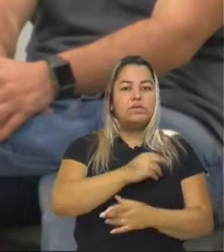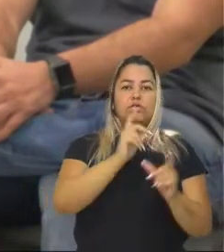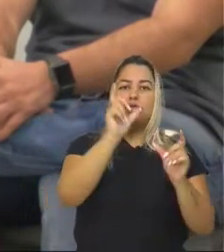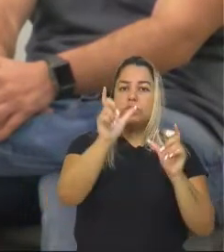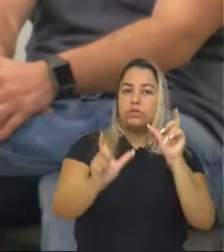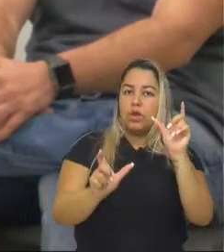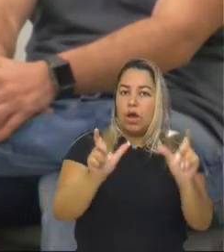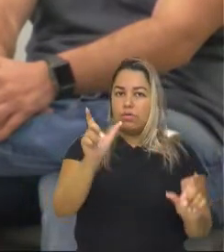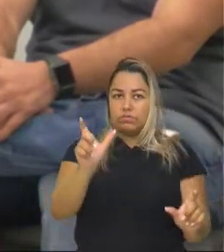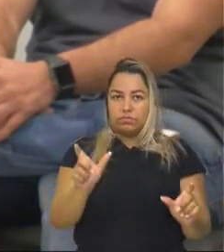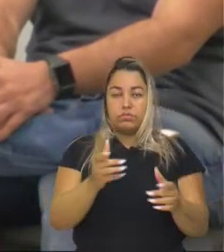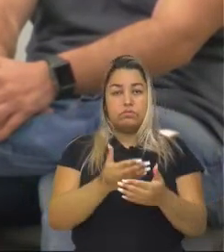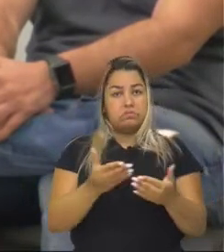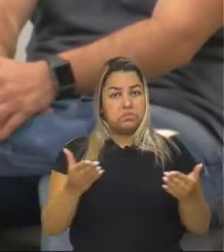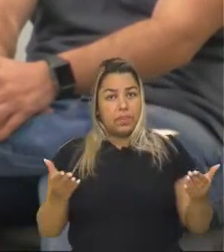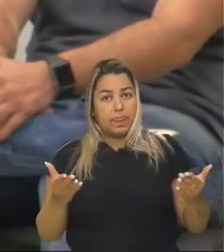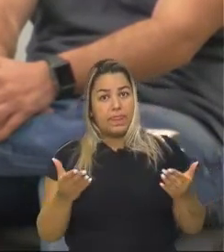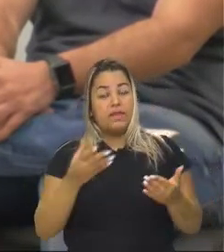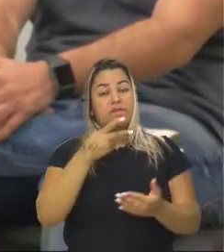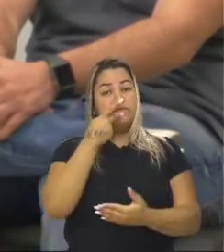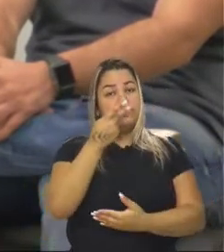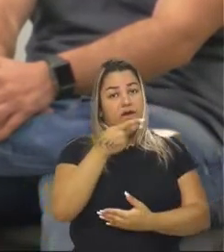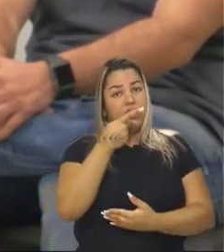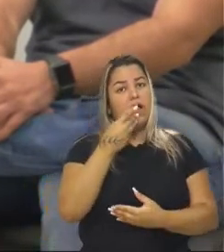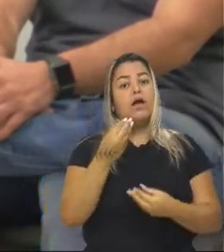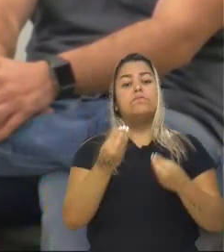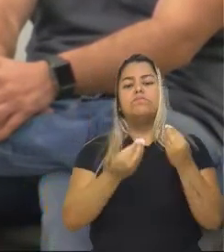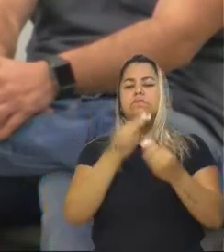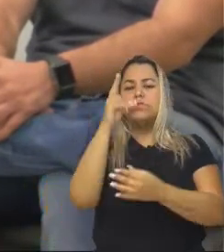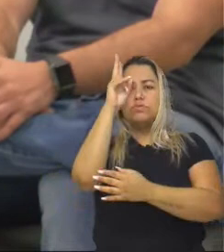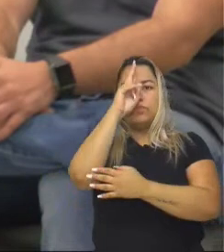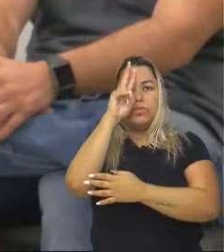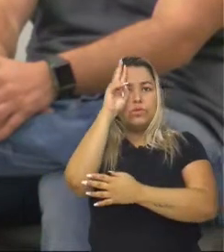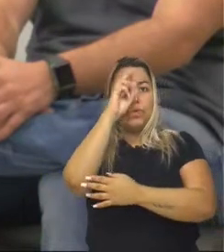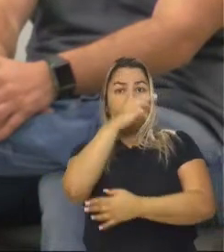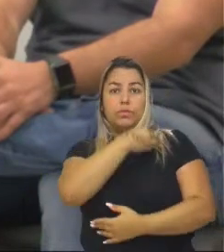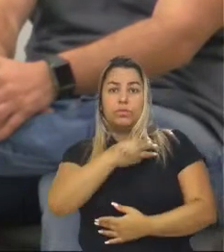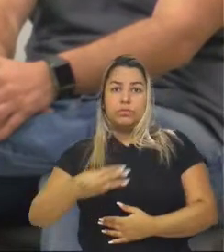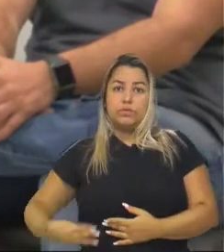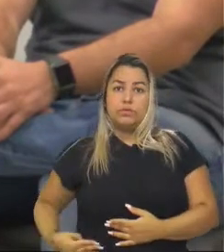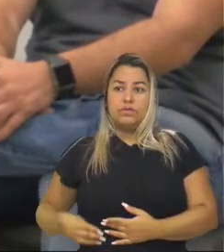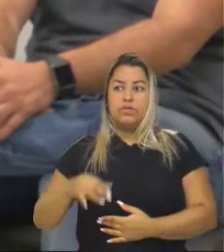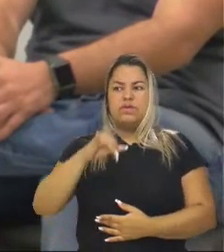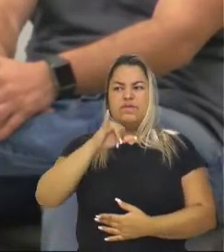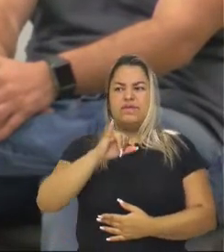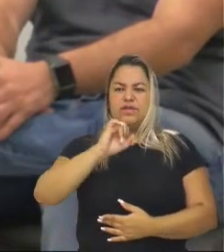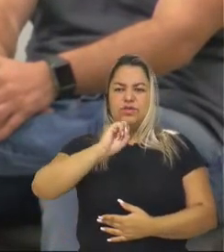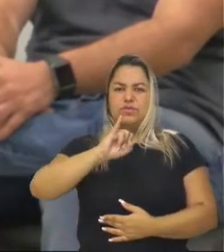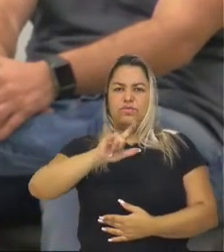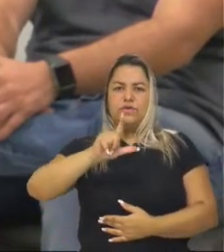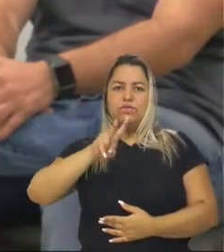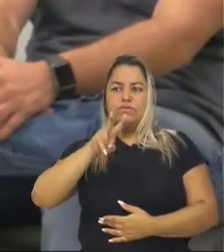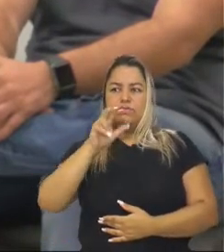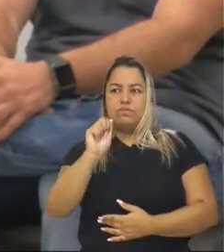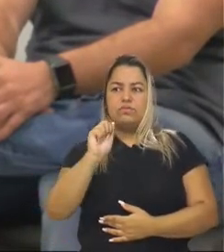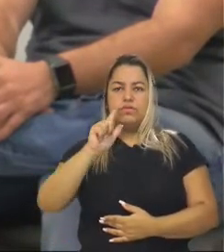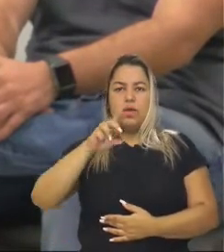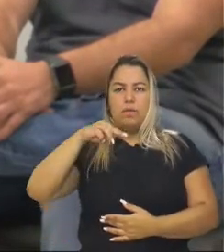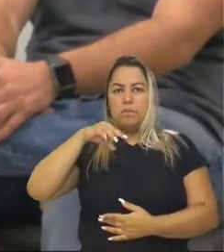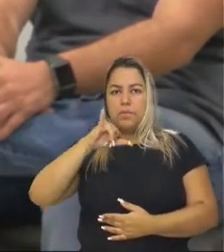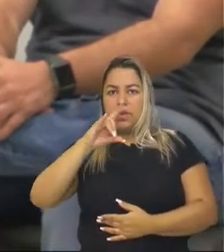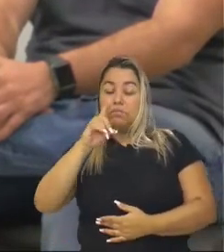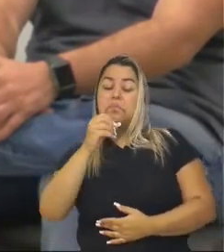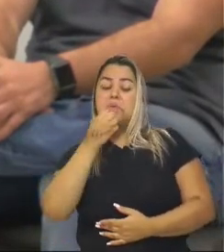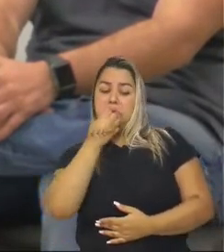uma de vocês e dizer, como nos lembrou o ministro Silvio de Almeida no dia da sua posse, que bom